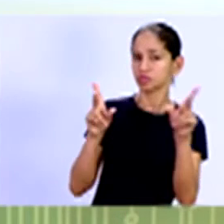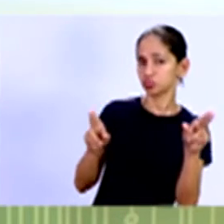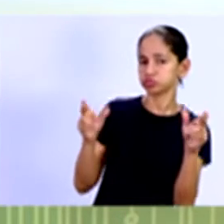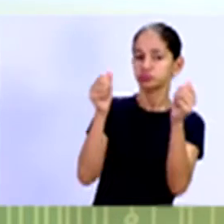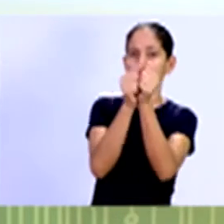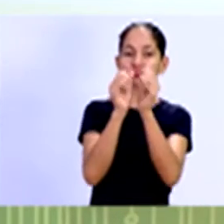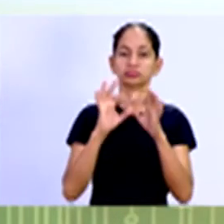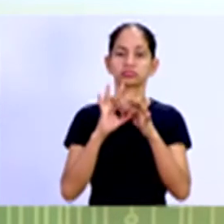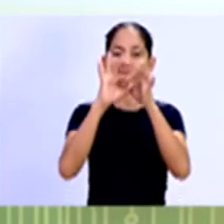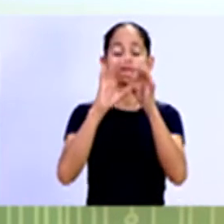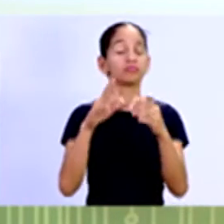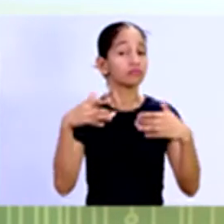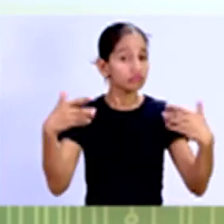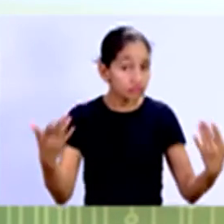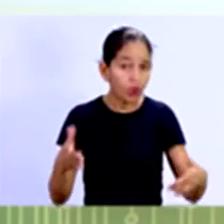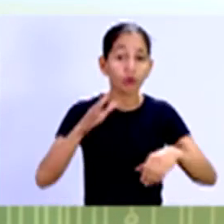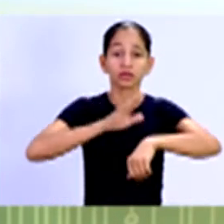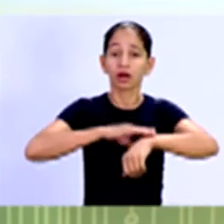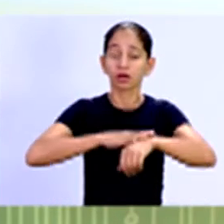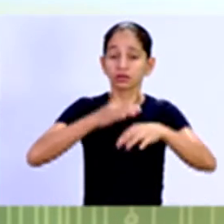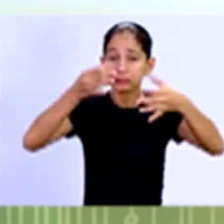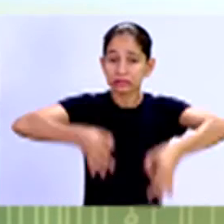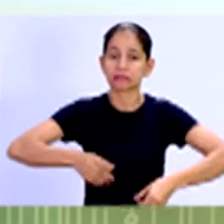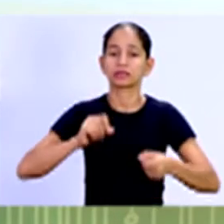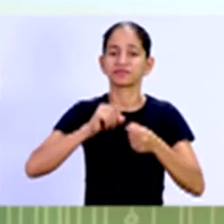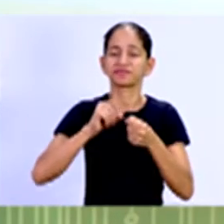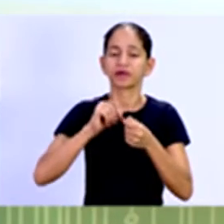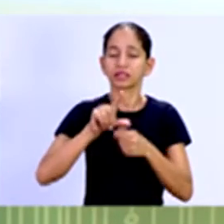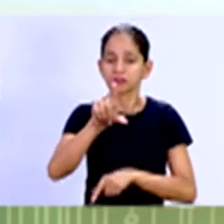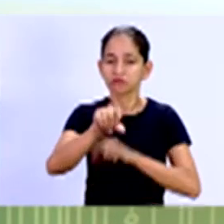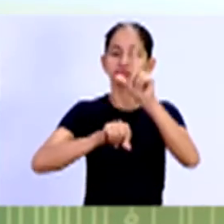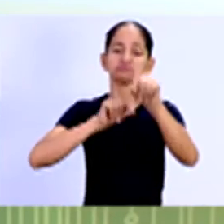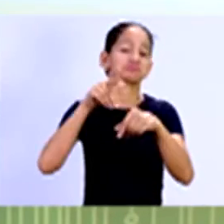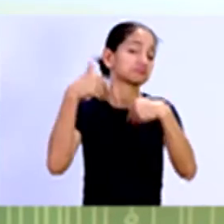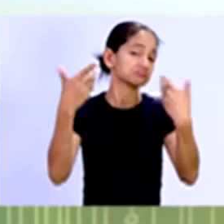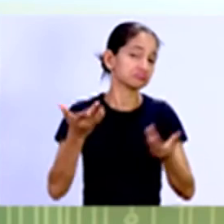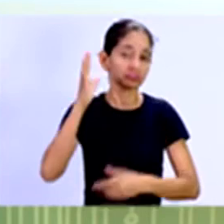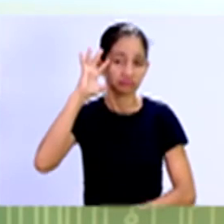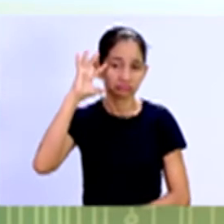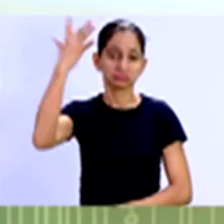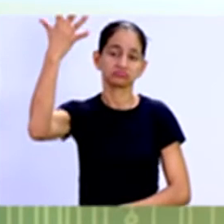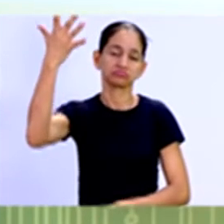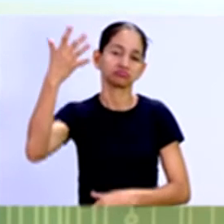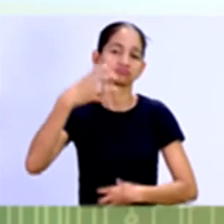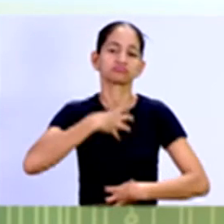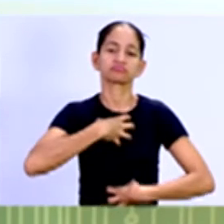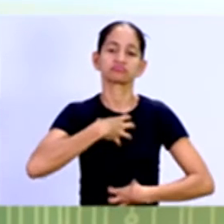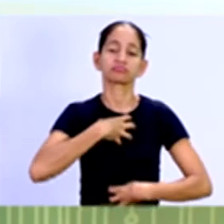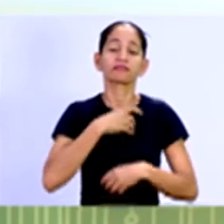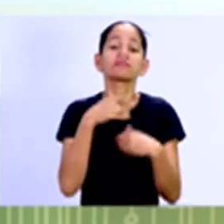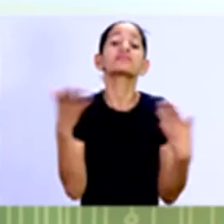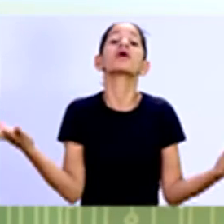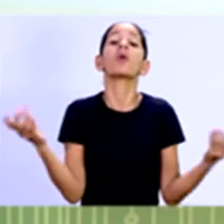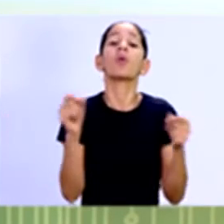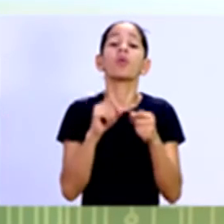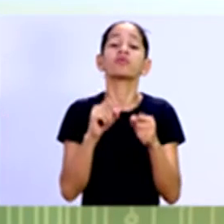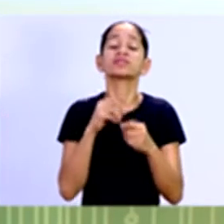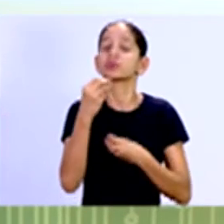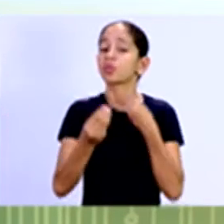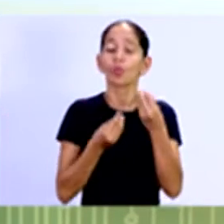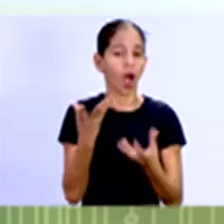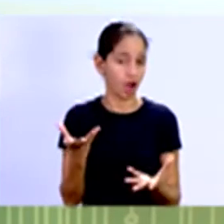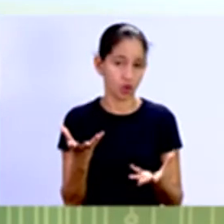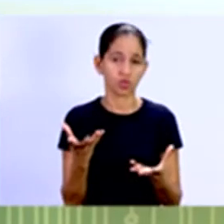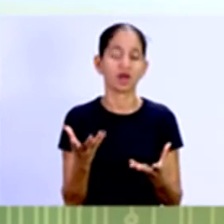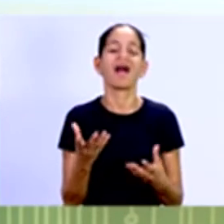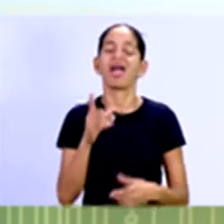nós decidimos, né, a gente faz uma decisão, olha, eu vou agir a partir da moralidade, ou eu vou buscar os